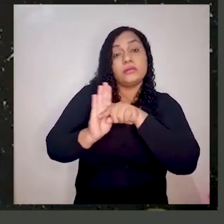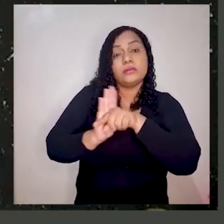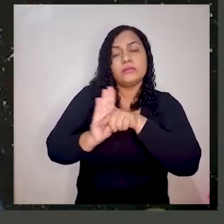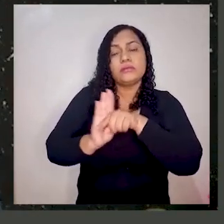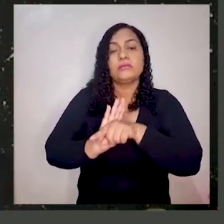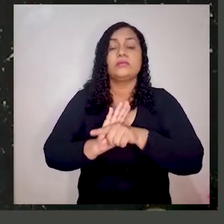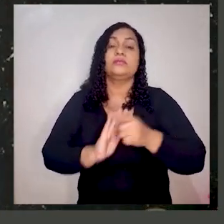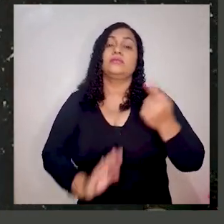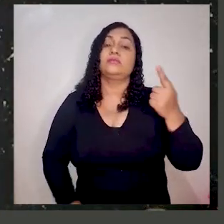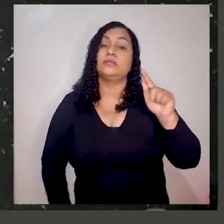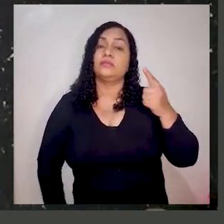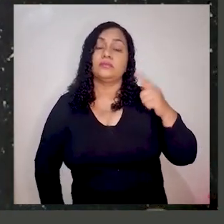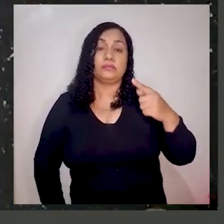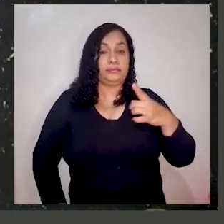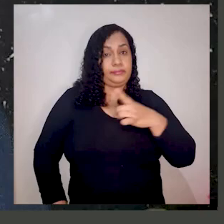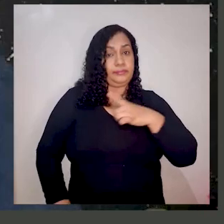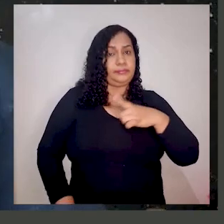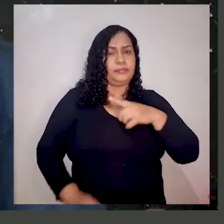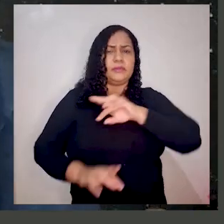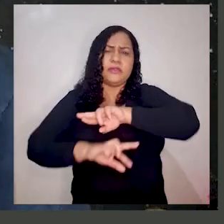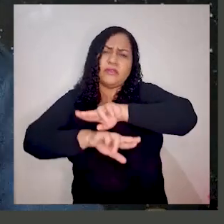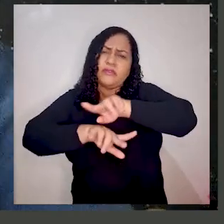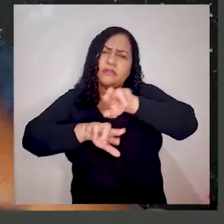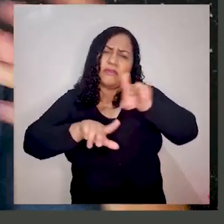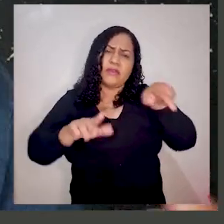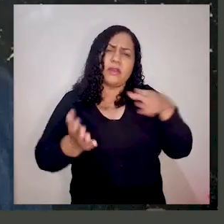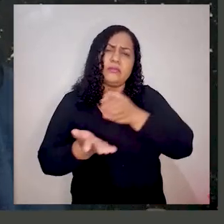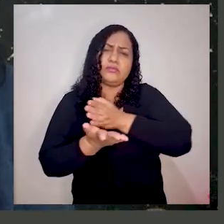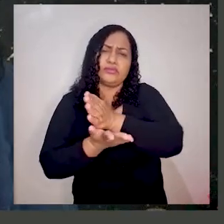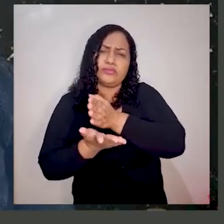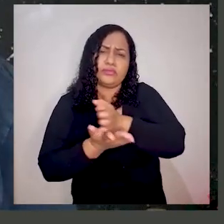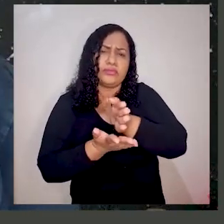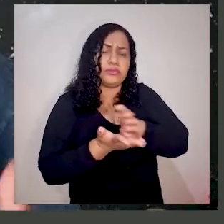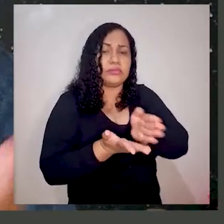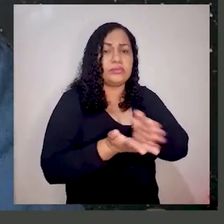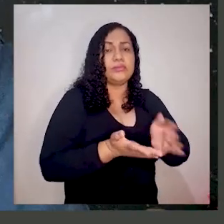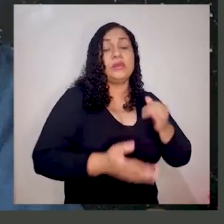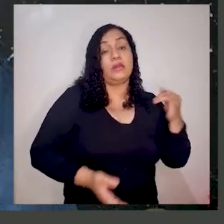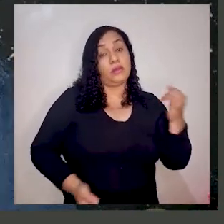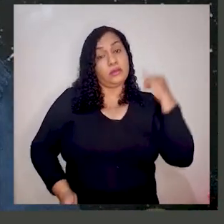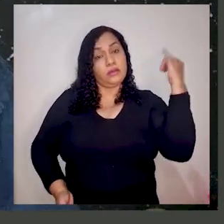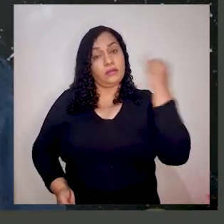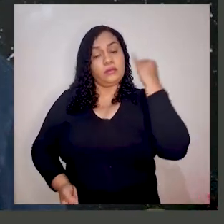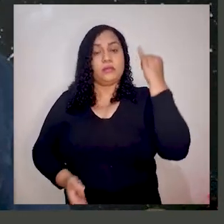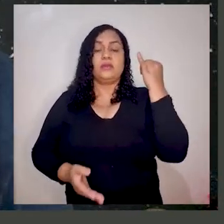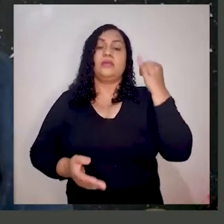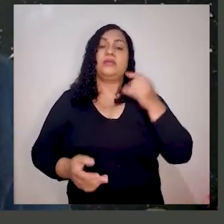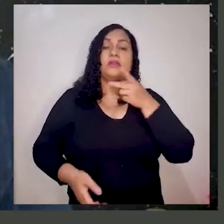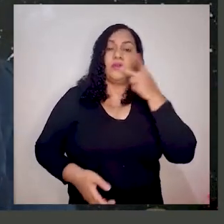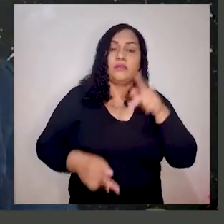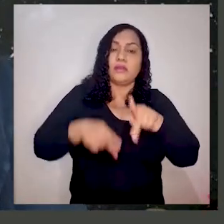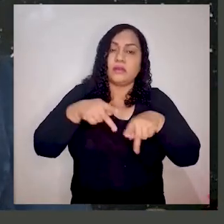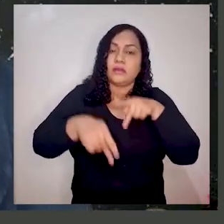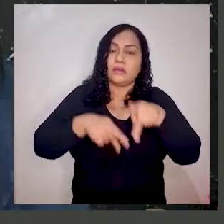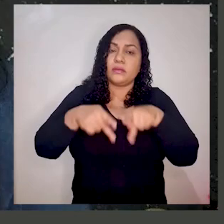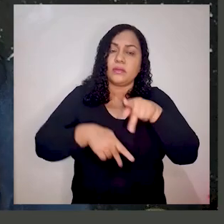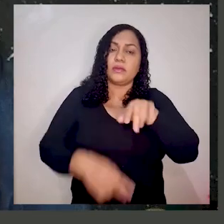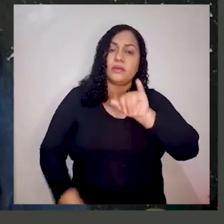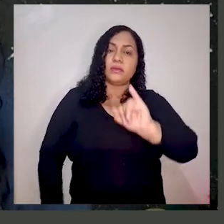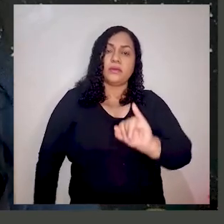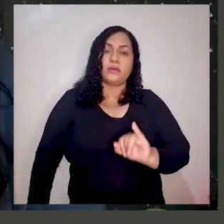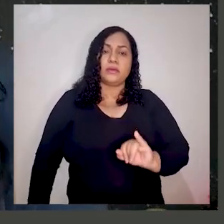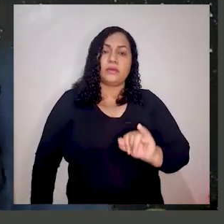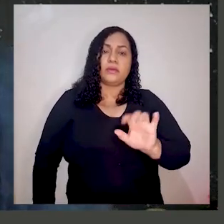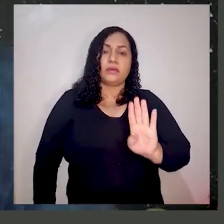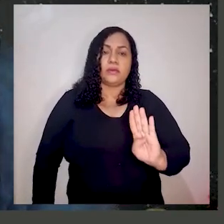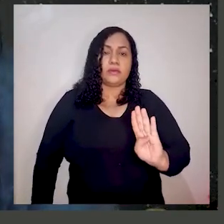o estudo da geografia, ele tem diversos leques, é bem relevante falarmos de população, e o